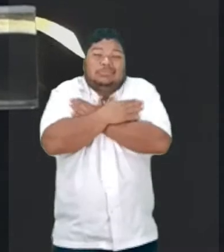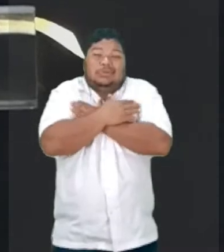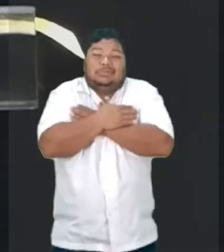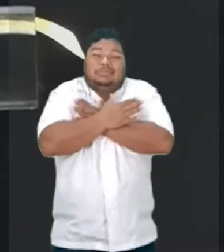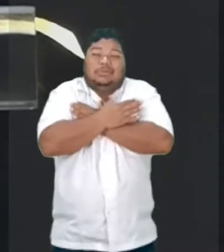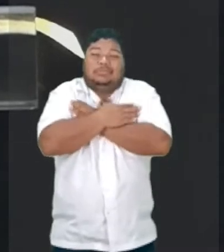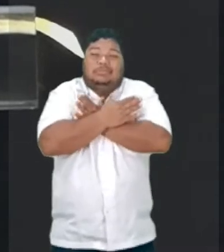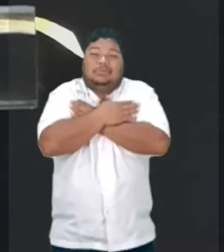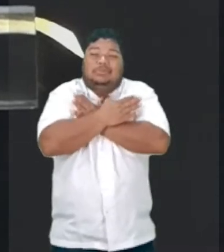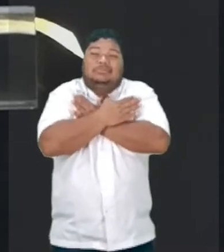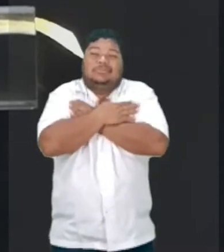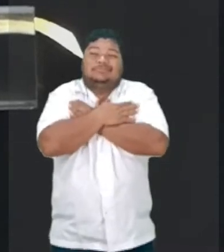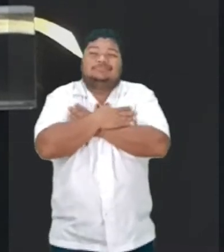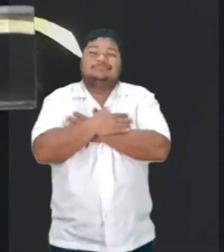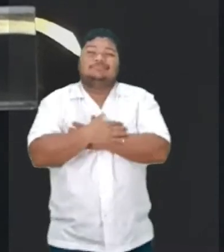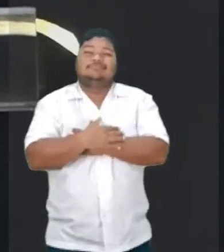lugar.